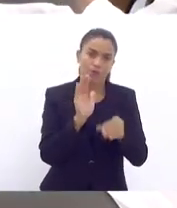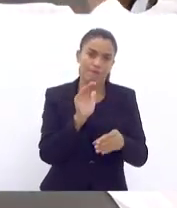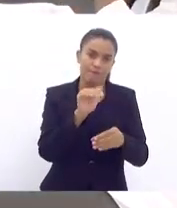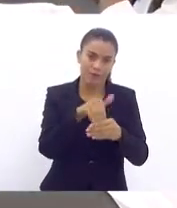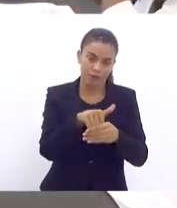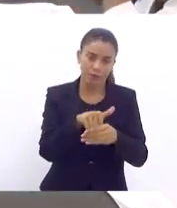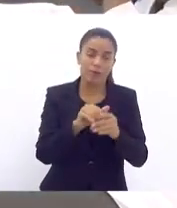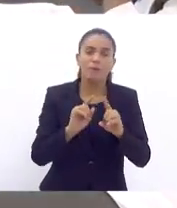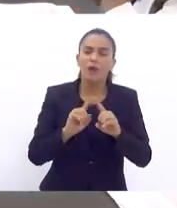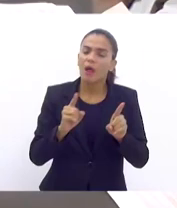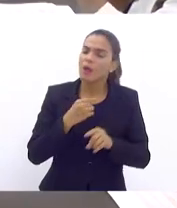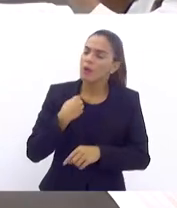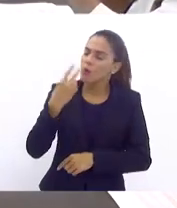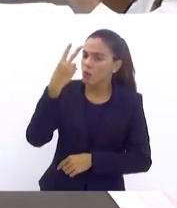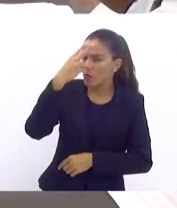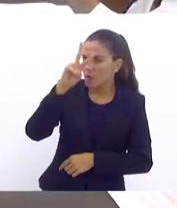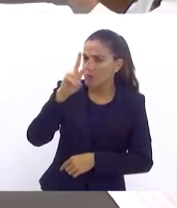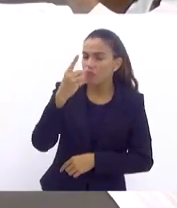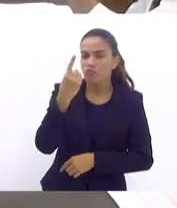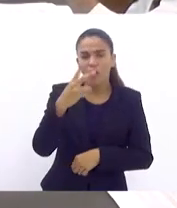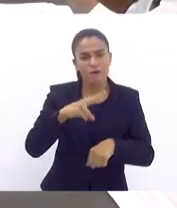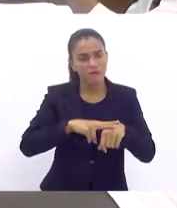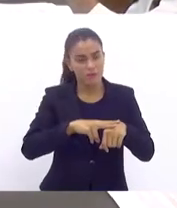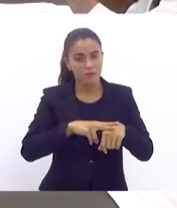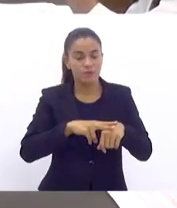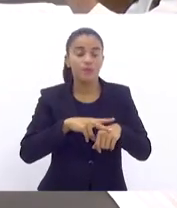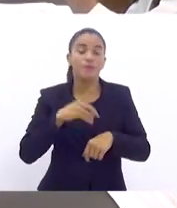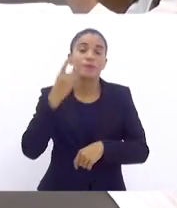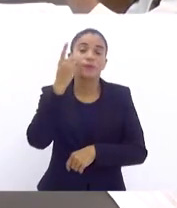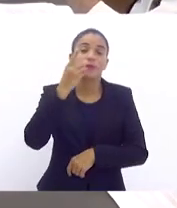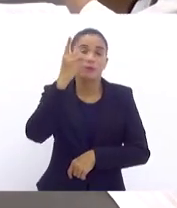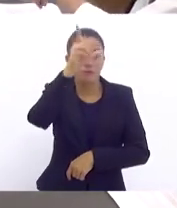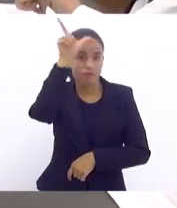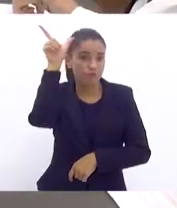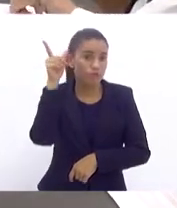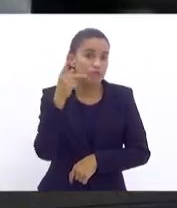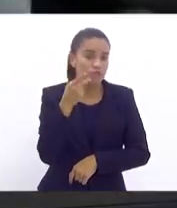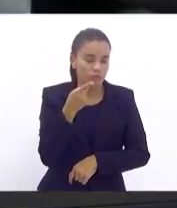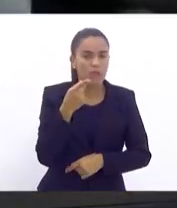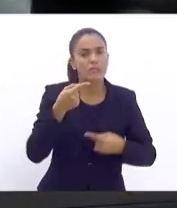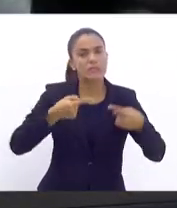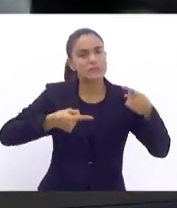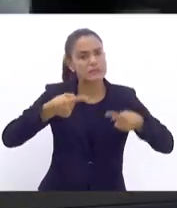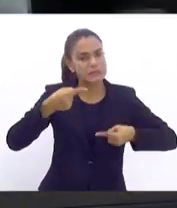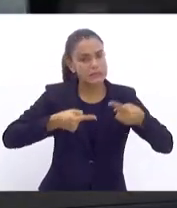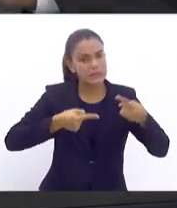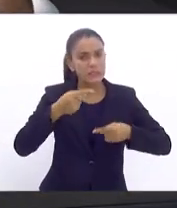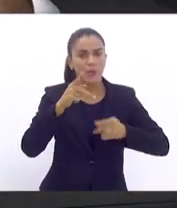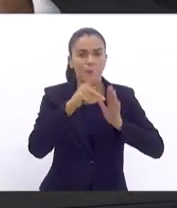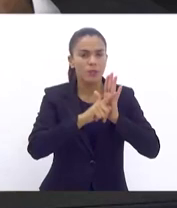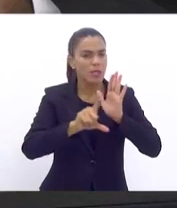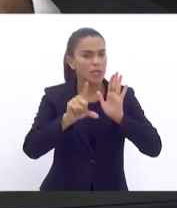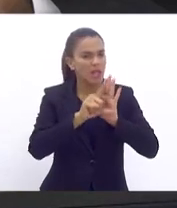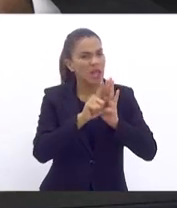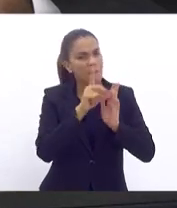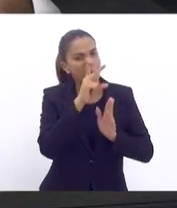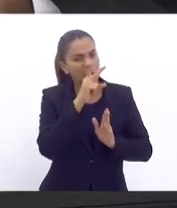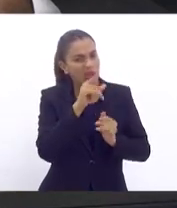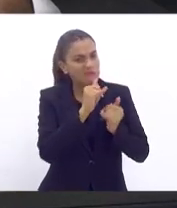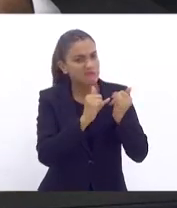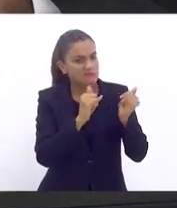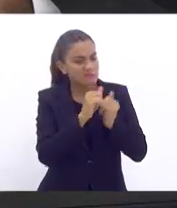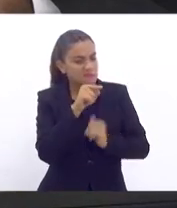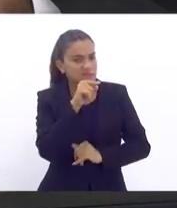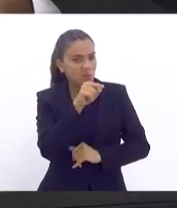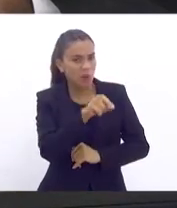eu me lembro que uma vez o deputado Municipal se eu não me engano discutiu que projetos dessa natureza teriam